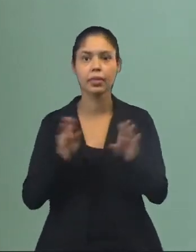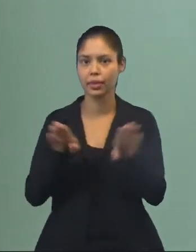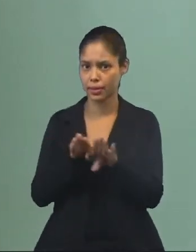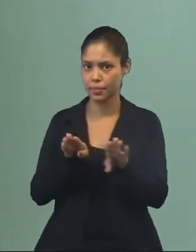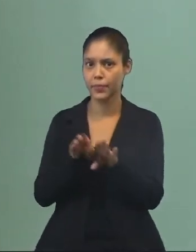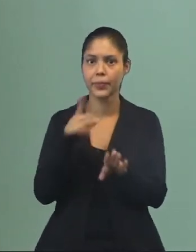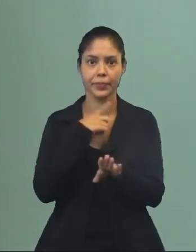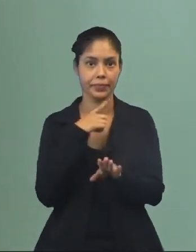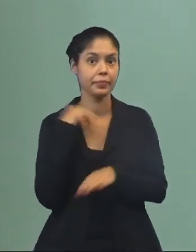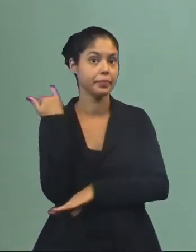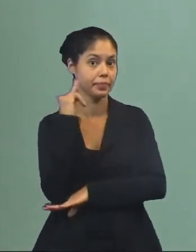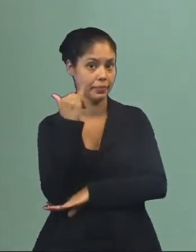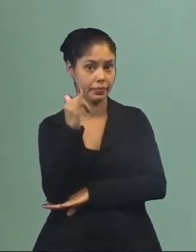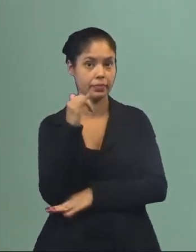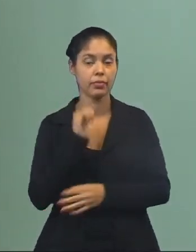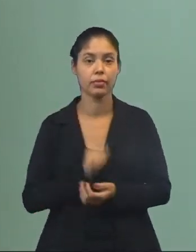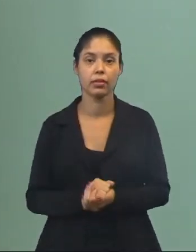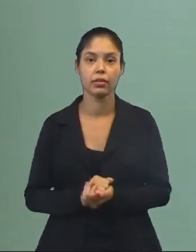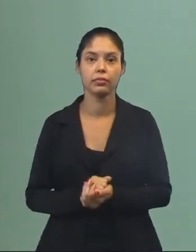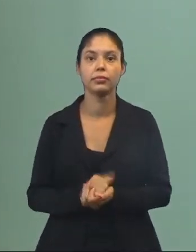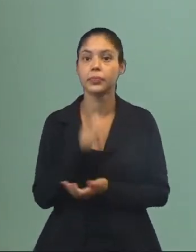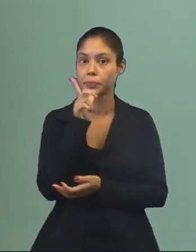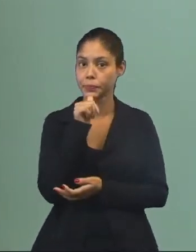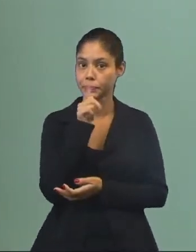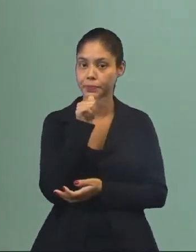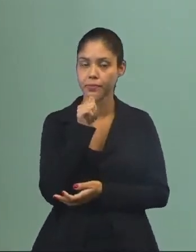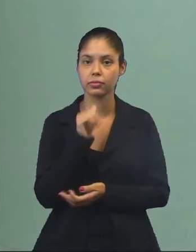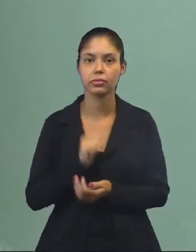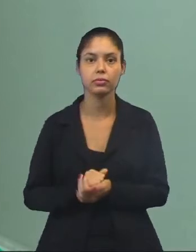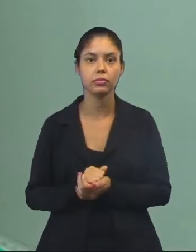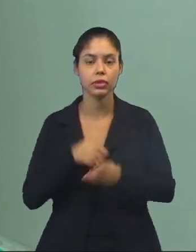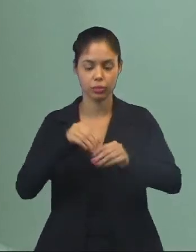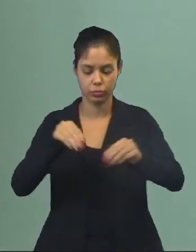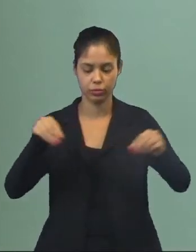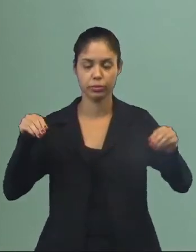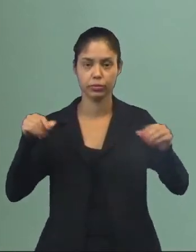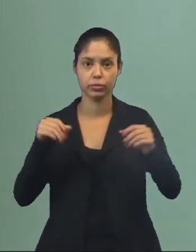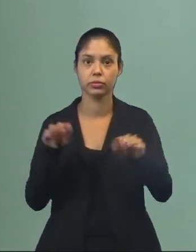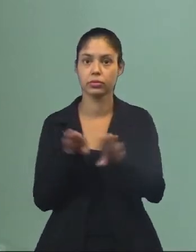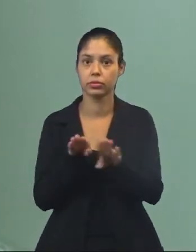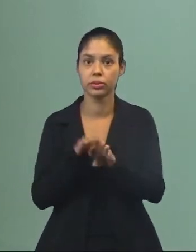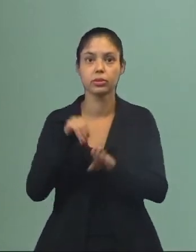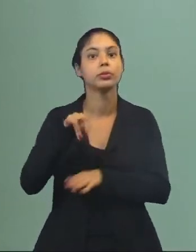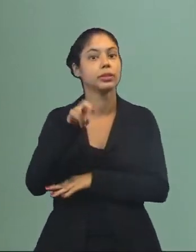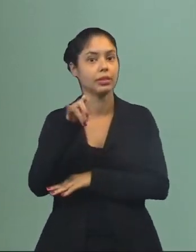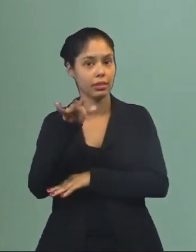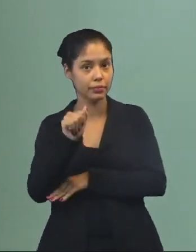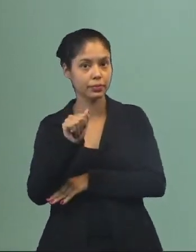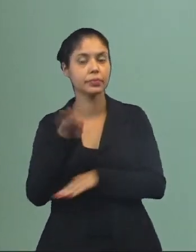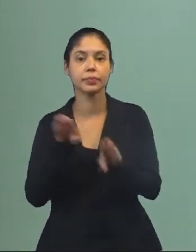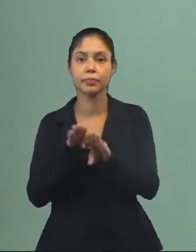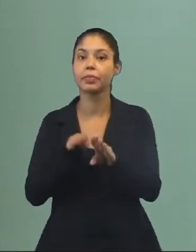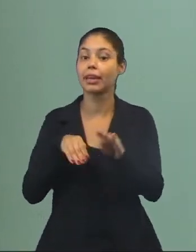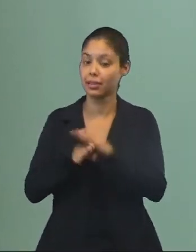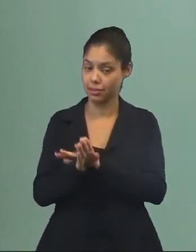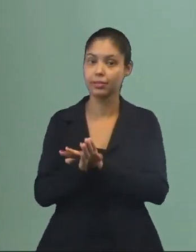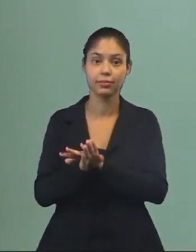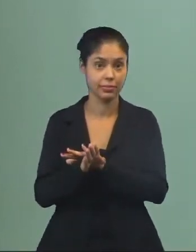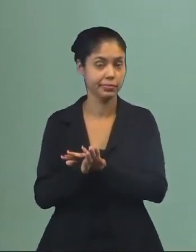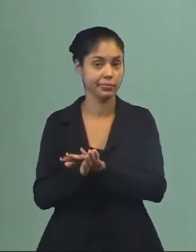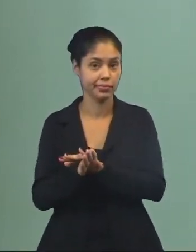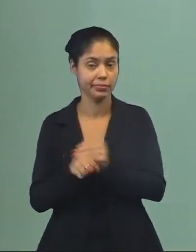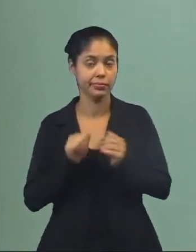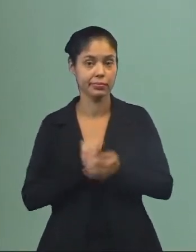também obtém energia da água, que vai para o solo, e dos minerais, dos próprios solos, nutrientes que existem nesse